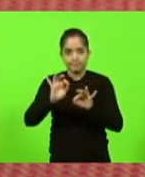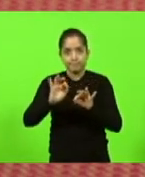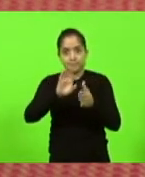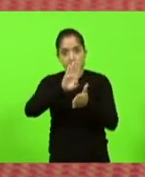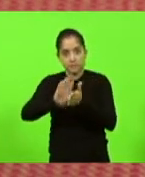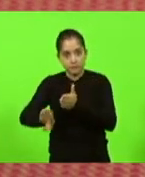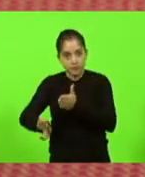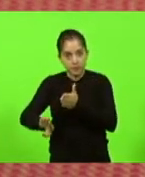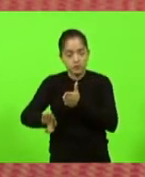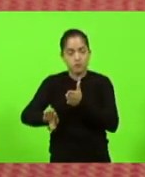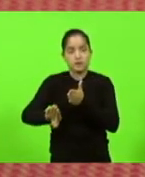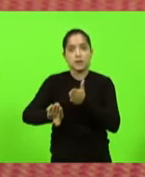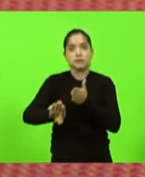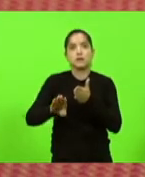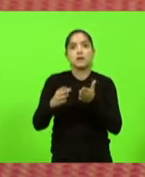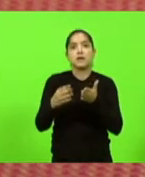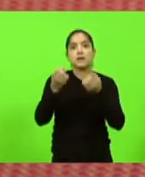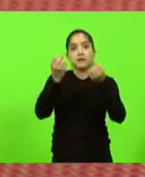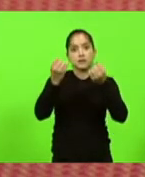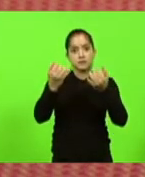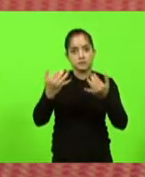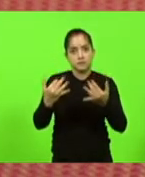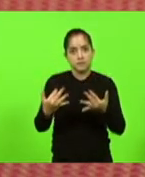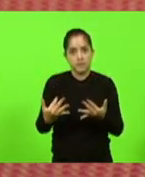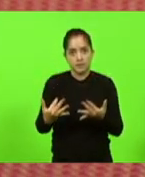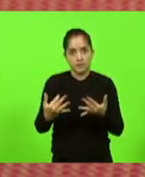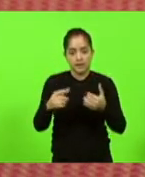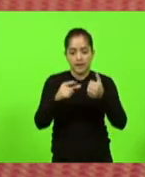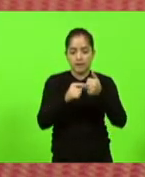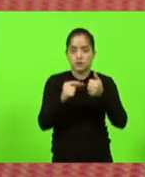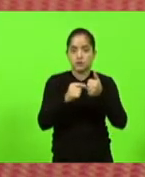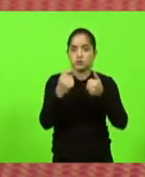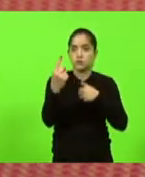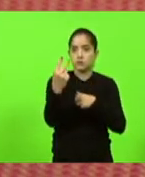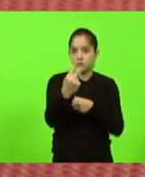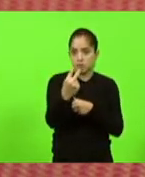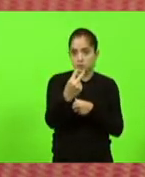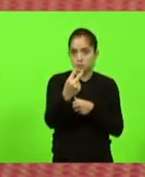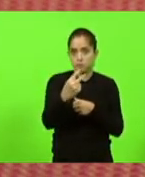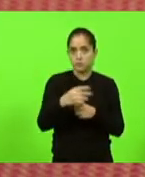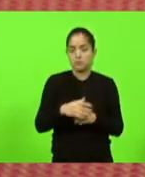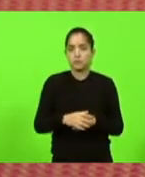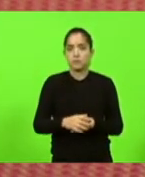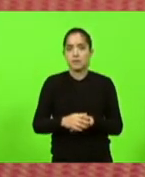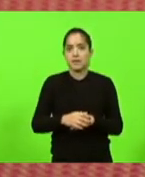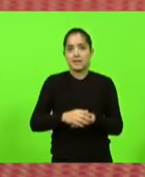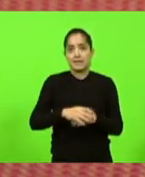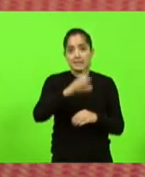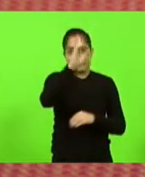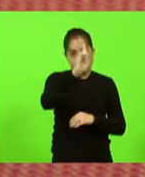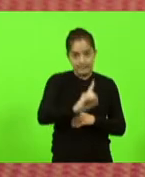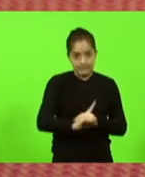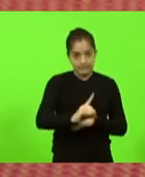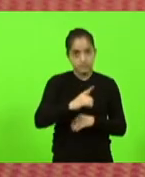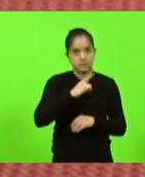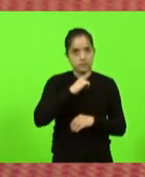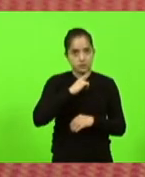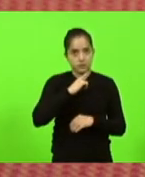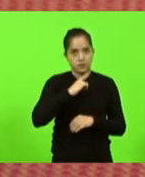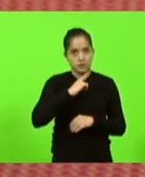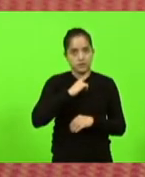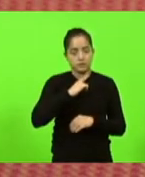rejeitada, ele diz o seguinte, artigo 2º, quem tem direito ao